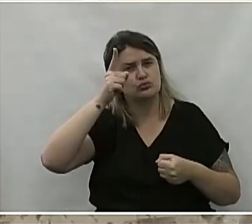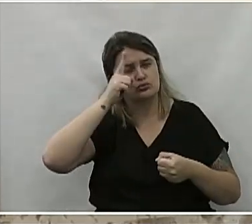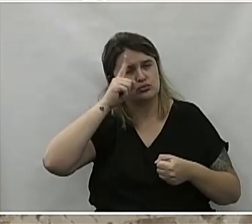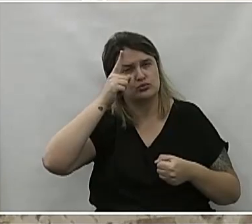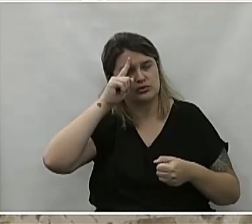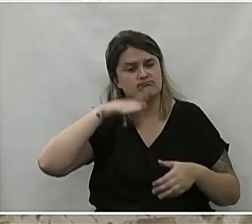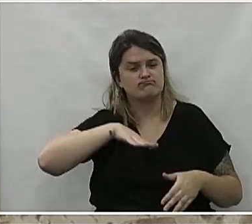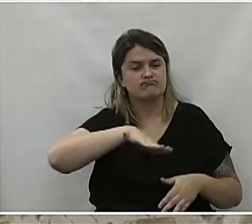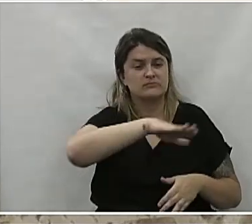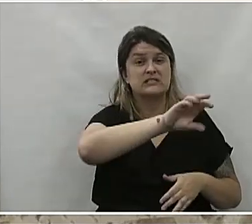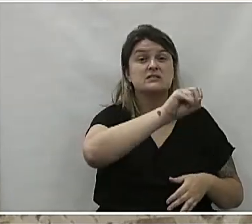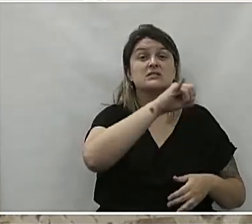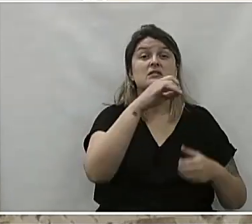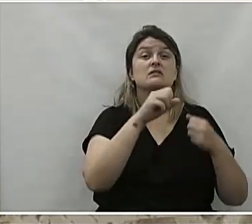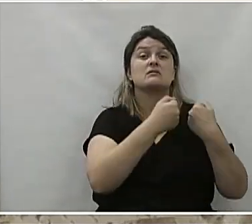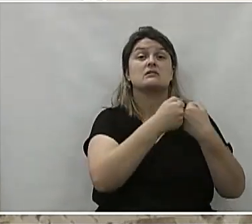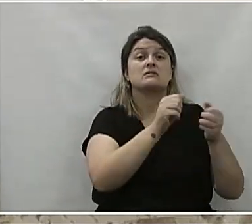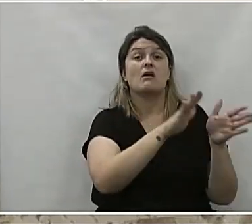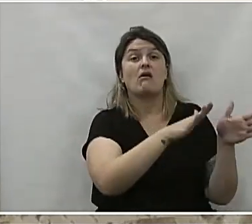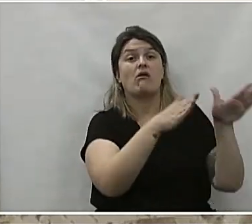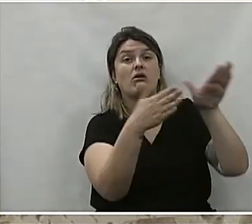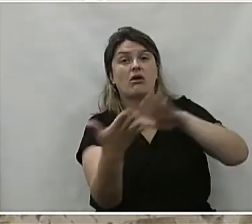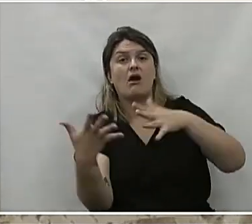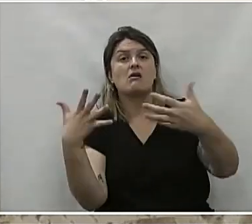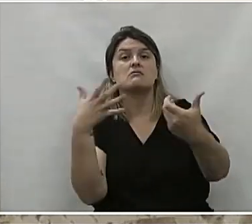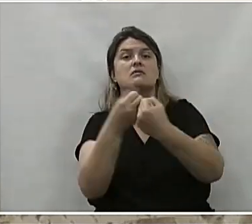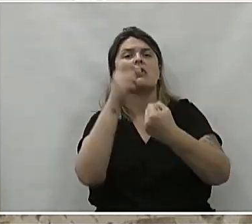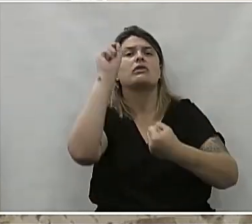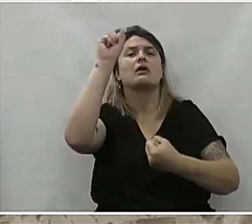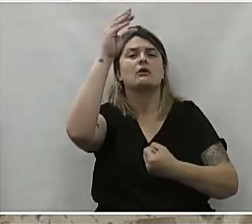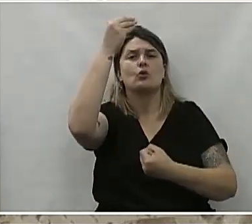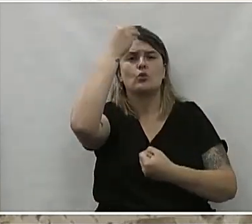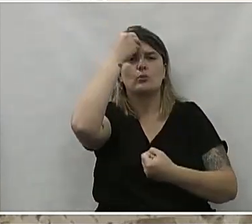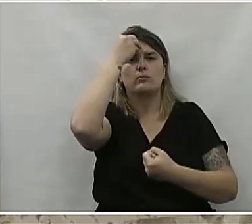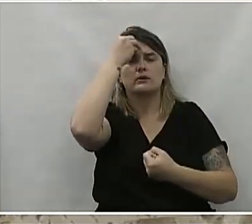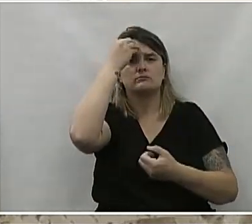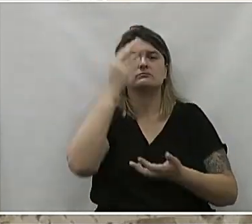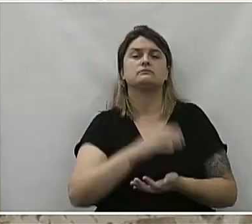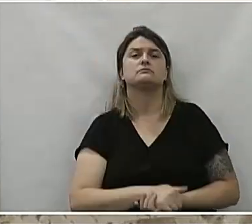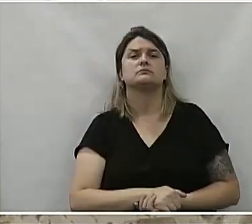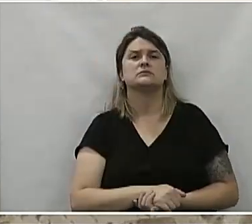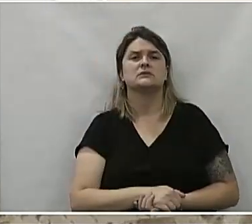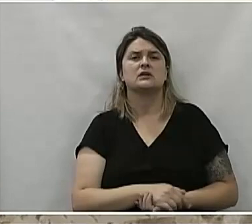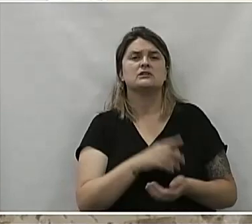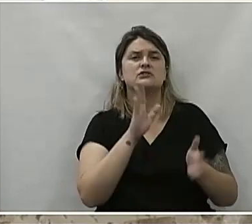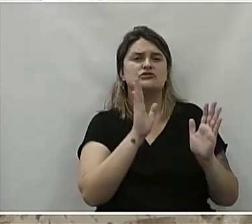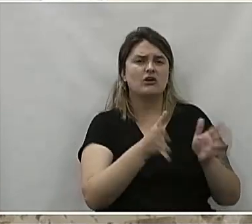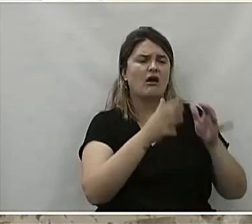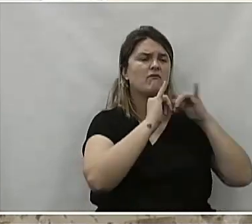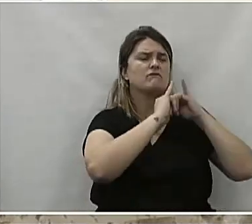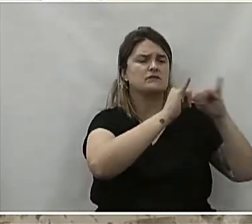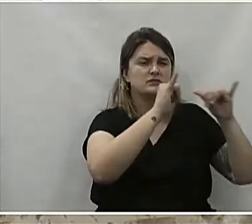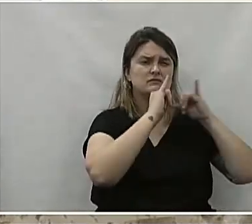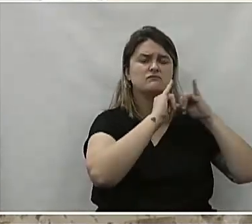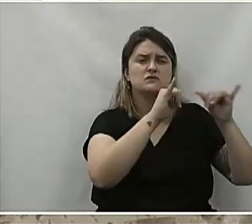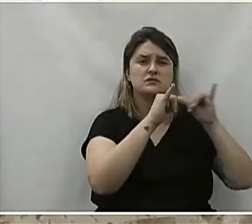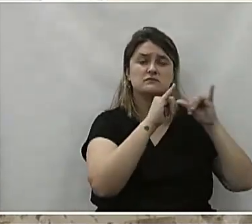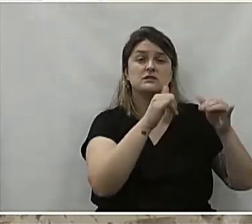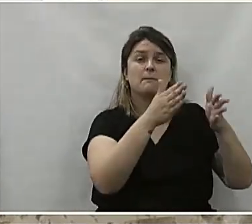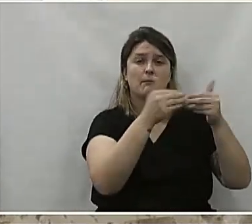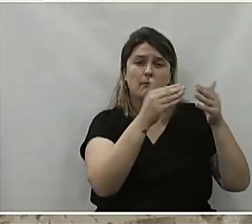Com as crianças Quando caiu O ônibus Dá um acidente Quem que vai ser O culpado disso Então a gente está Só colocando Alguma